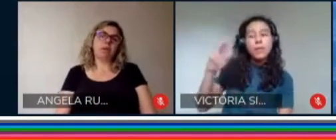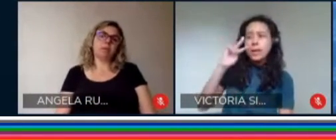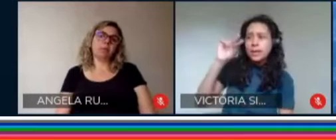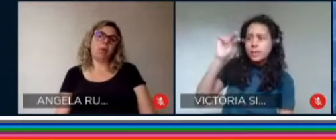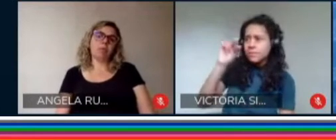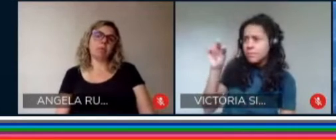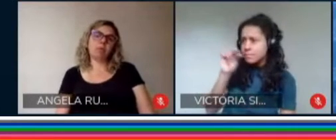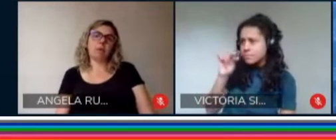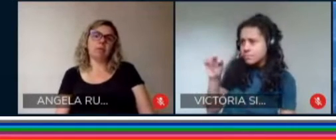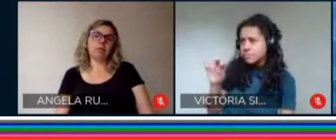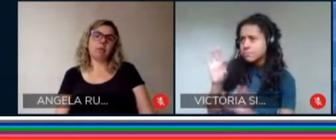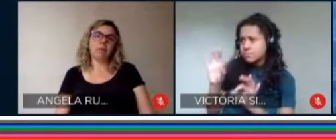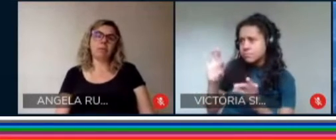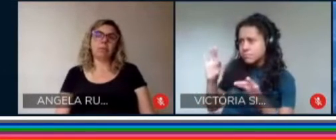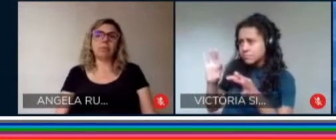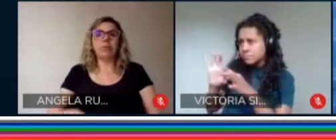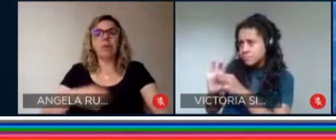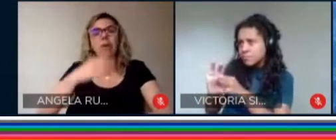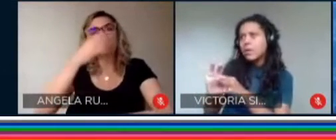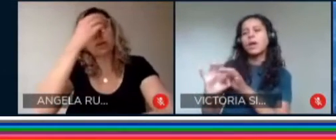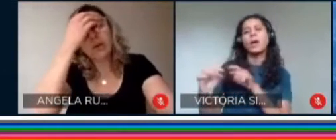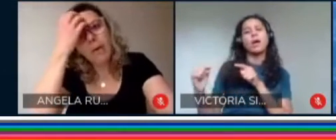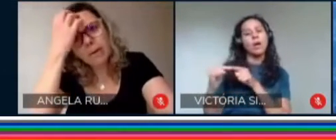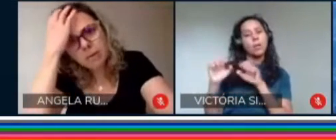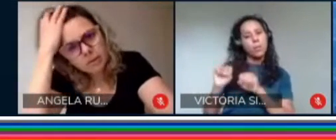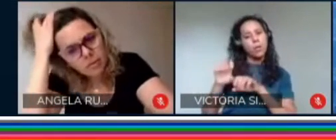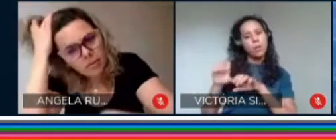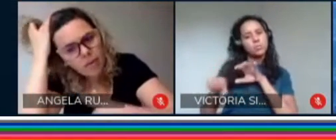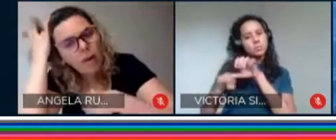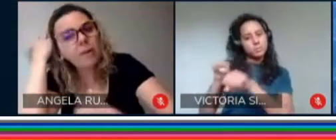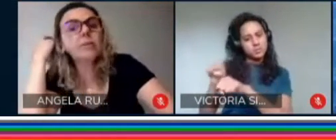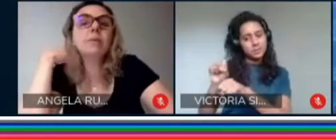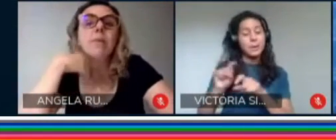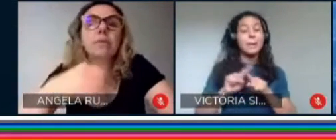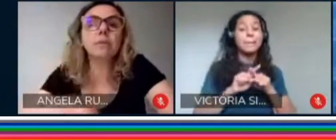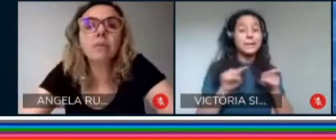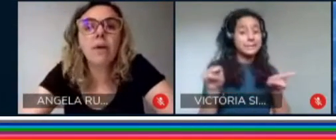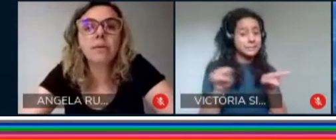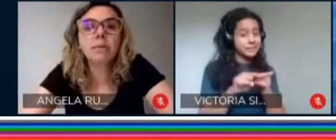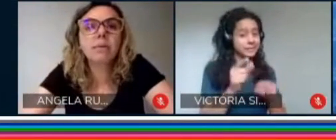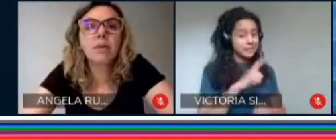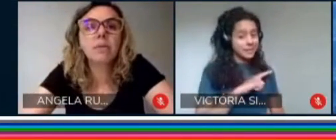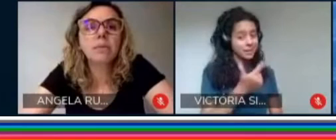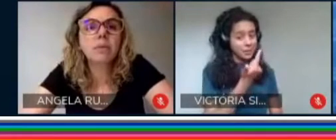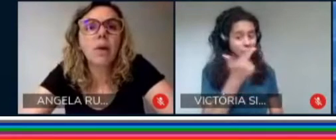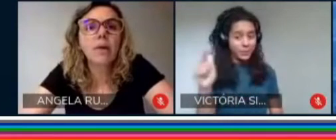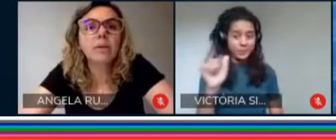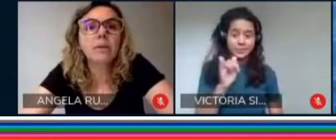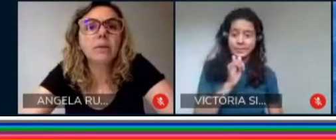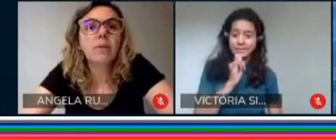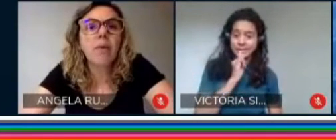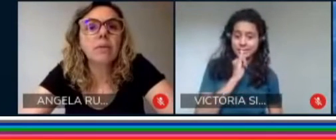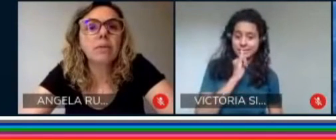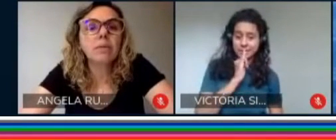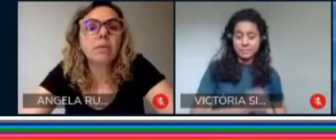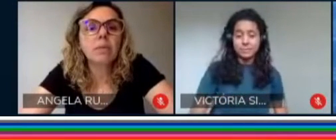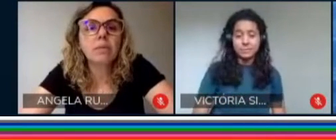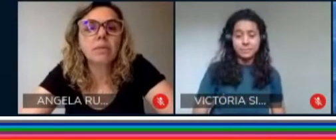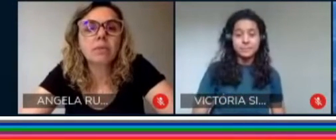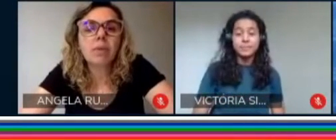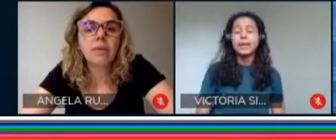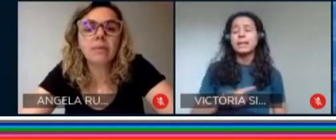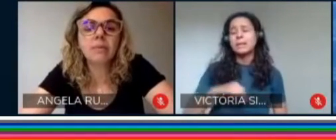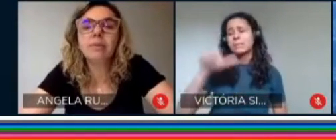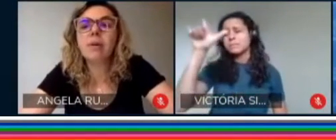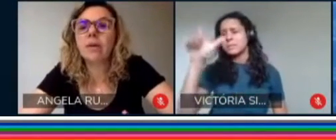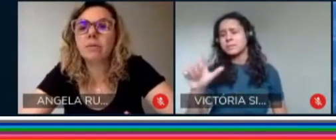pessoas. Mas aí vem uma outra situação, que é uma situação horrenda, que é o do quando a pessoa vem até nós e fala, eu procurei, mas